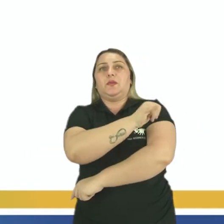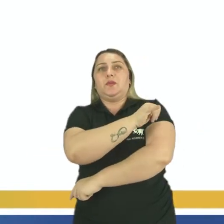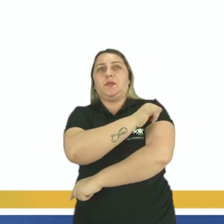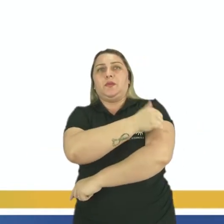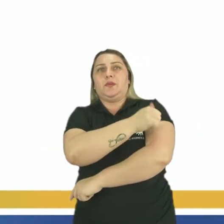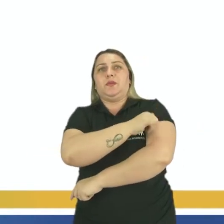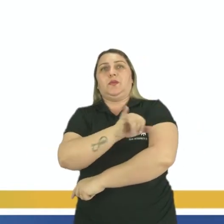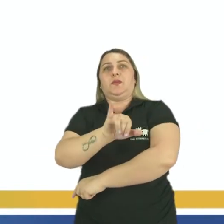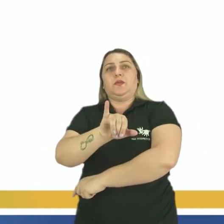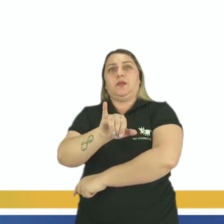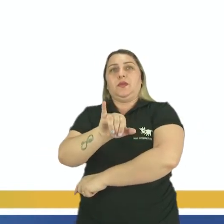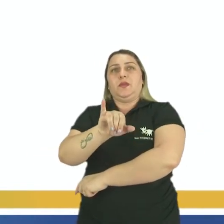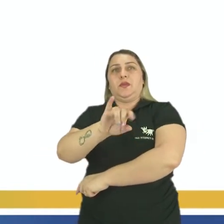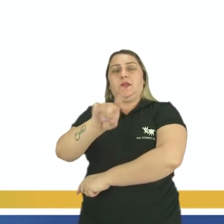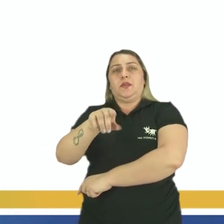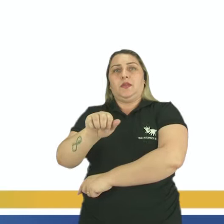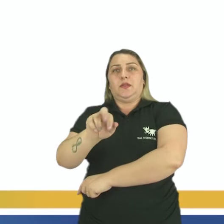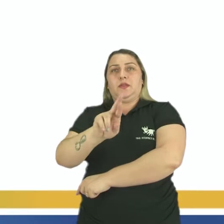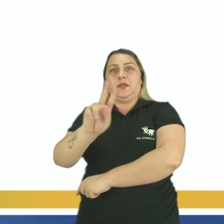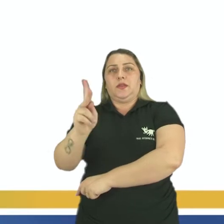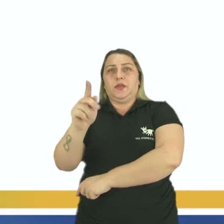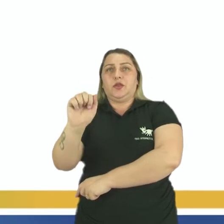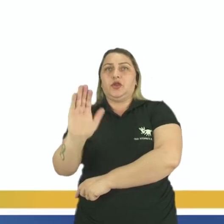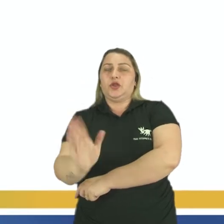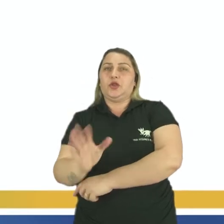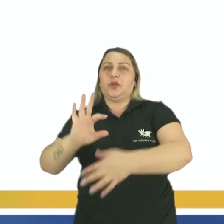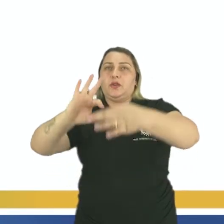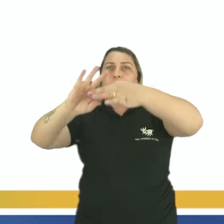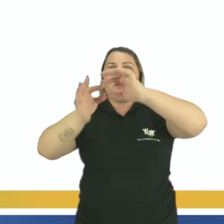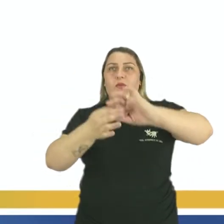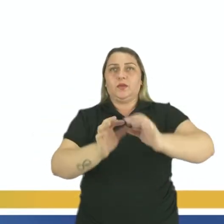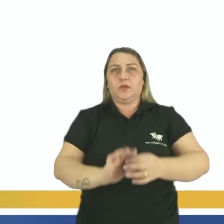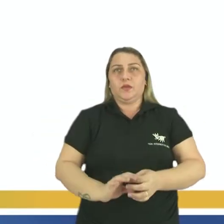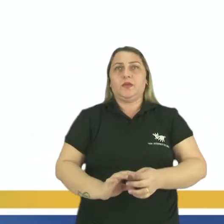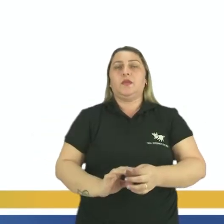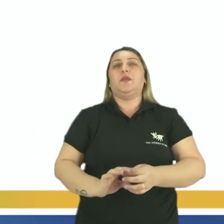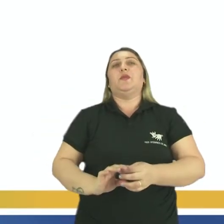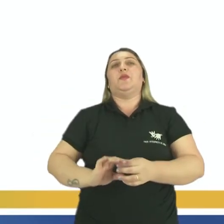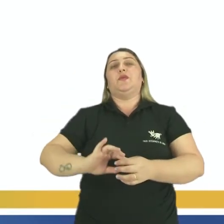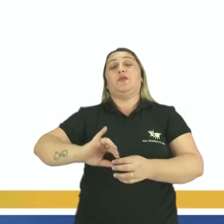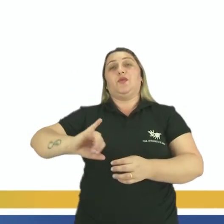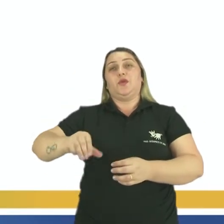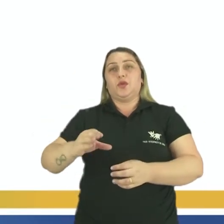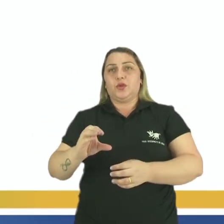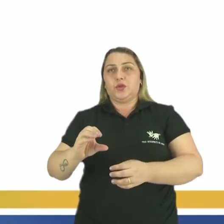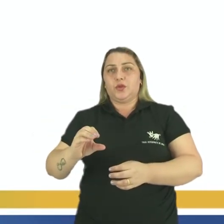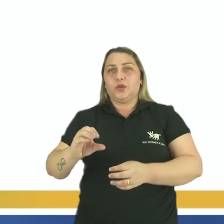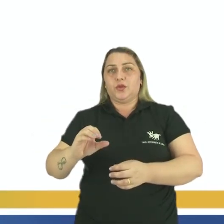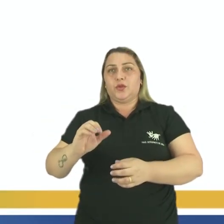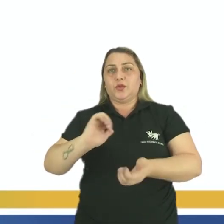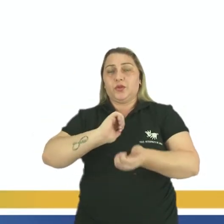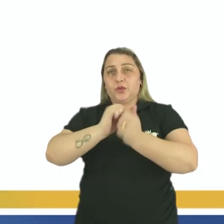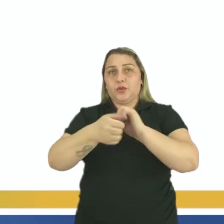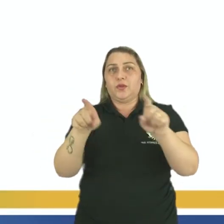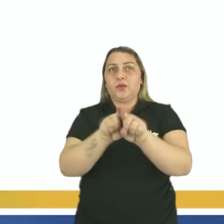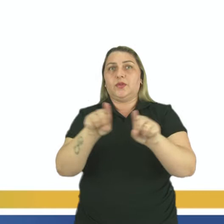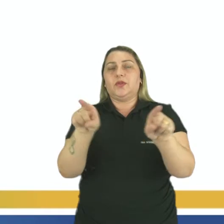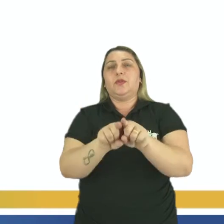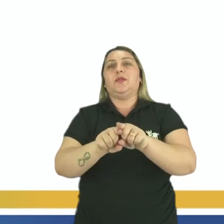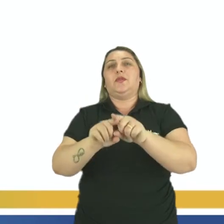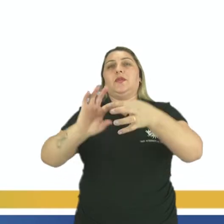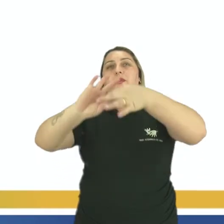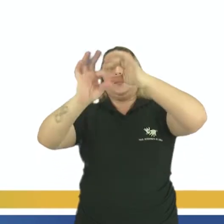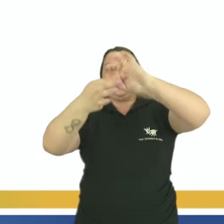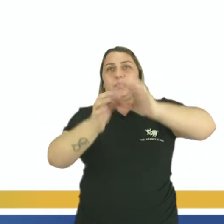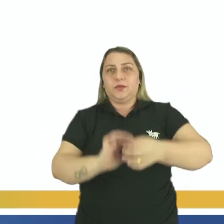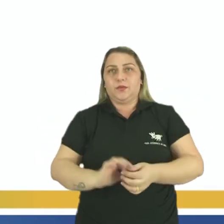iraniana Zahara Nemati já disputou a Olimpíada e nos Jogos Paralímpicos, né? Que é essa moça aí que está na foto ao